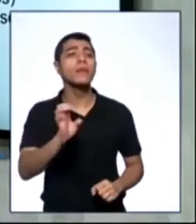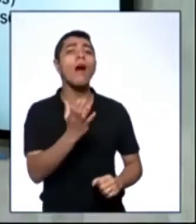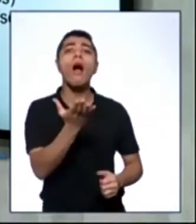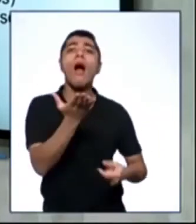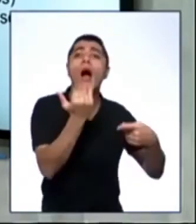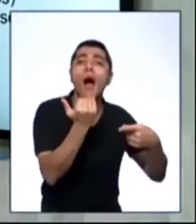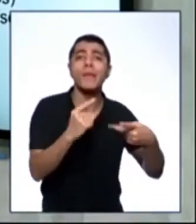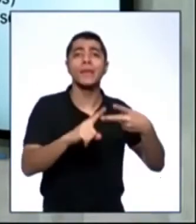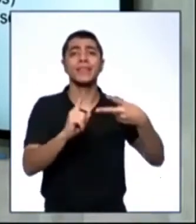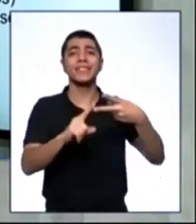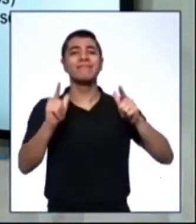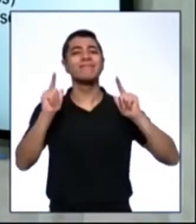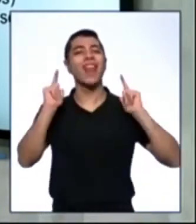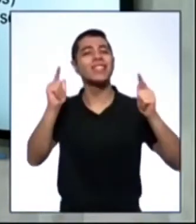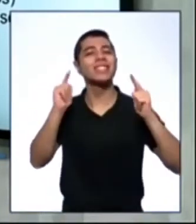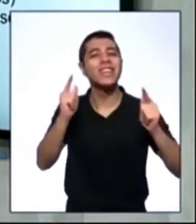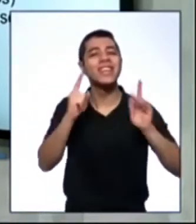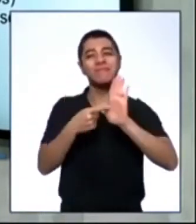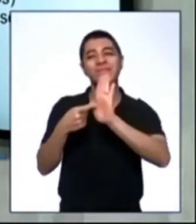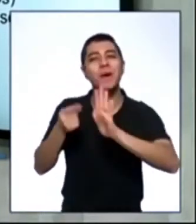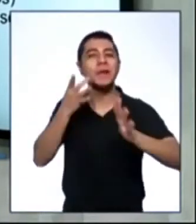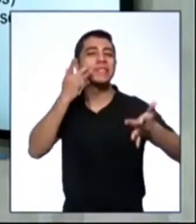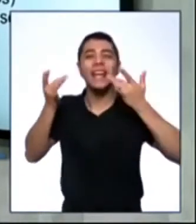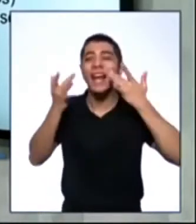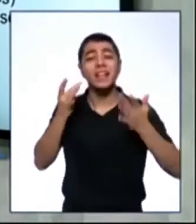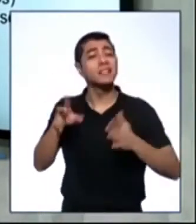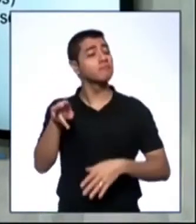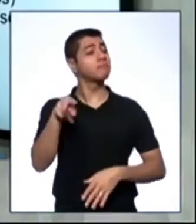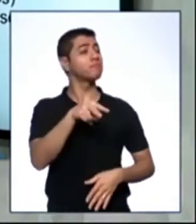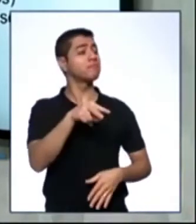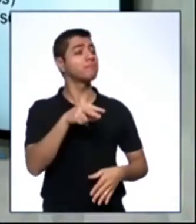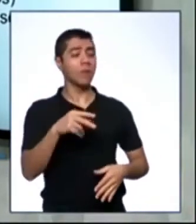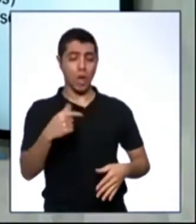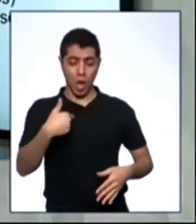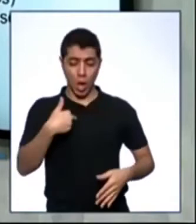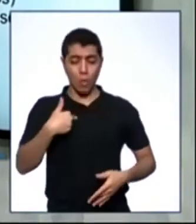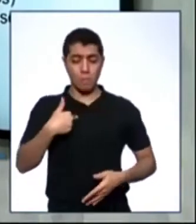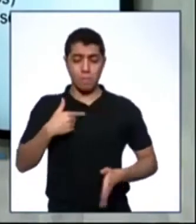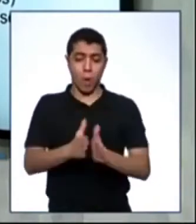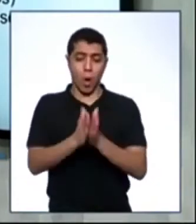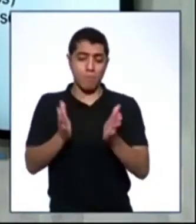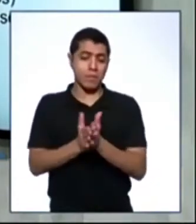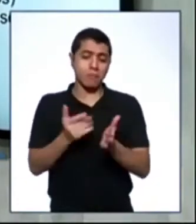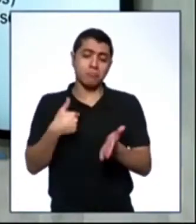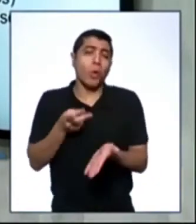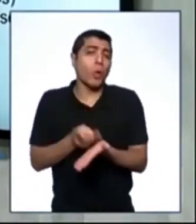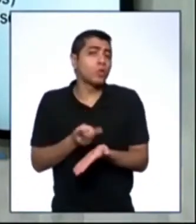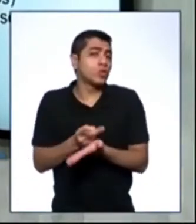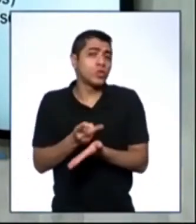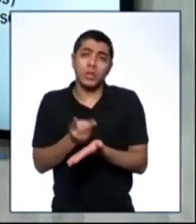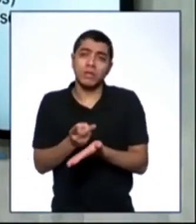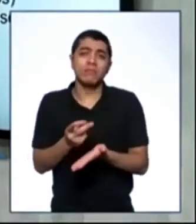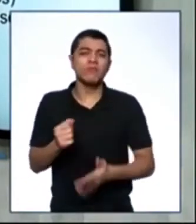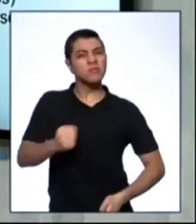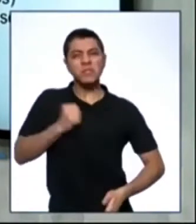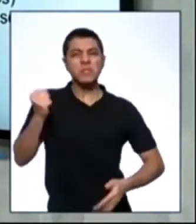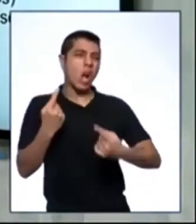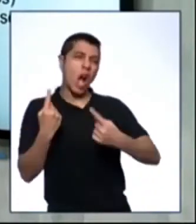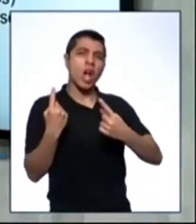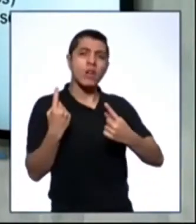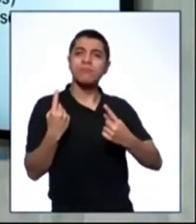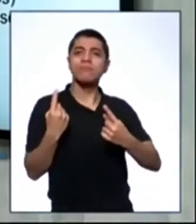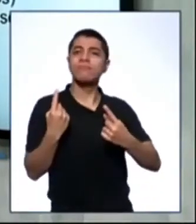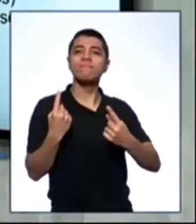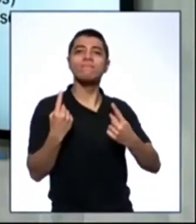vida horrorosa, continua pobre. Mas ela se revolta? Não, porque ela depende do Estado. A alienação é